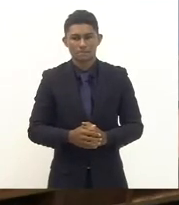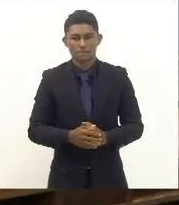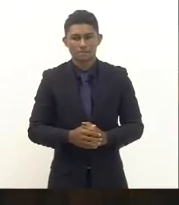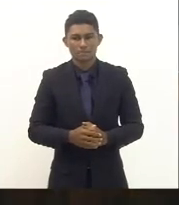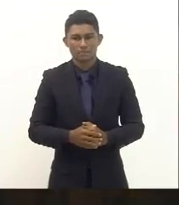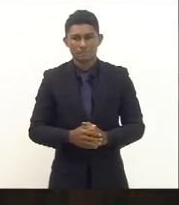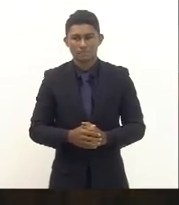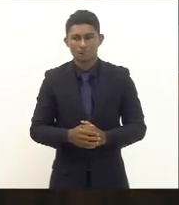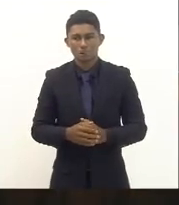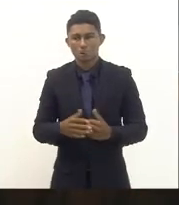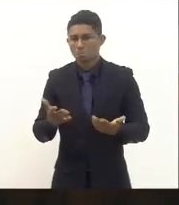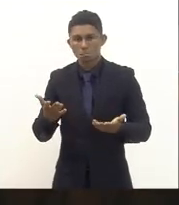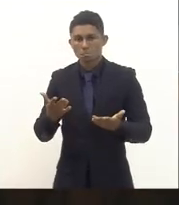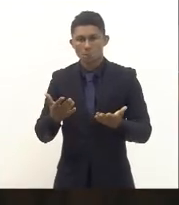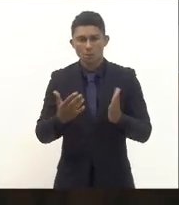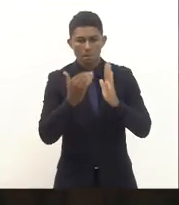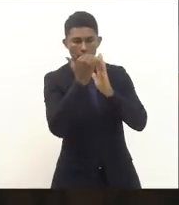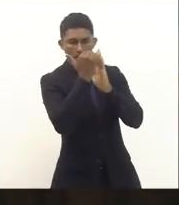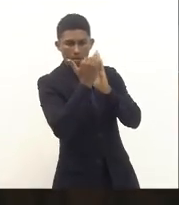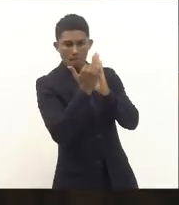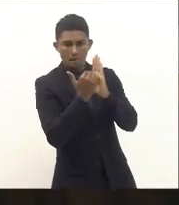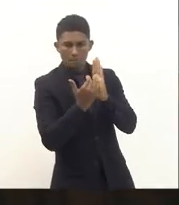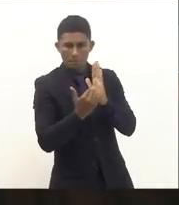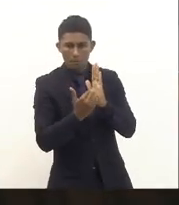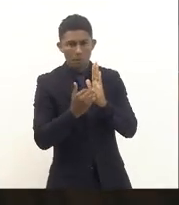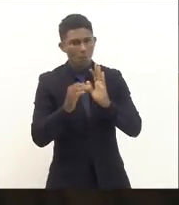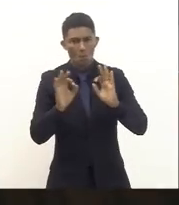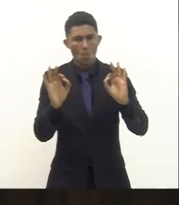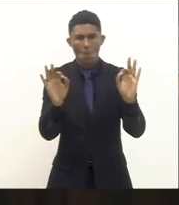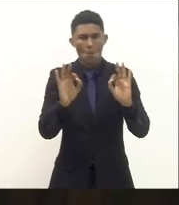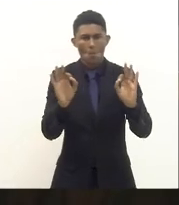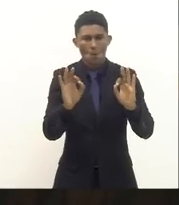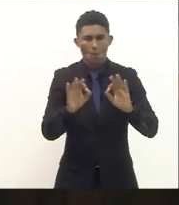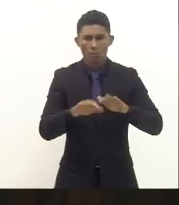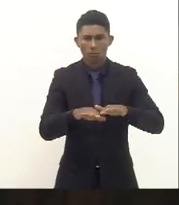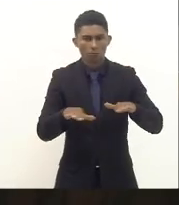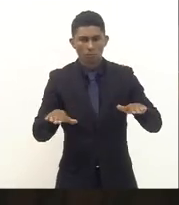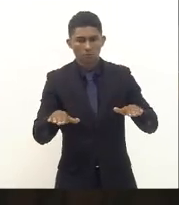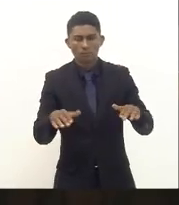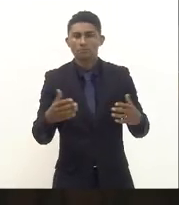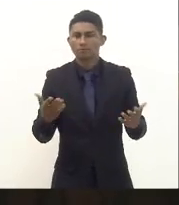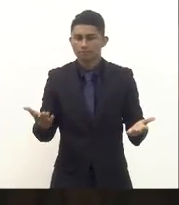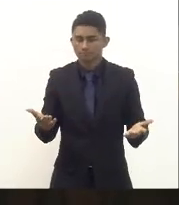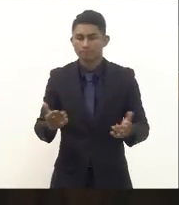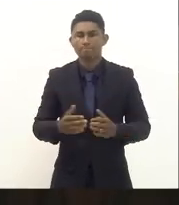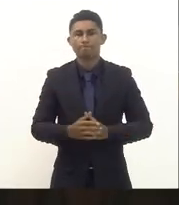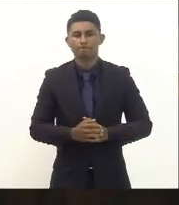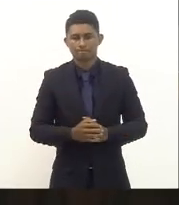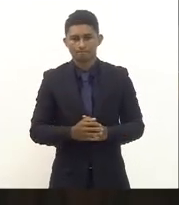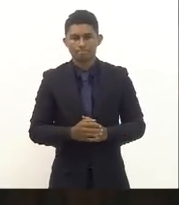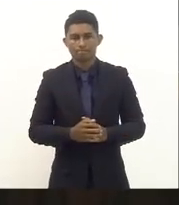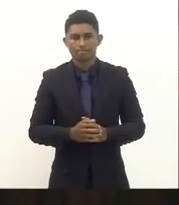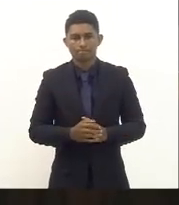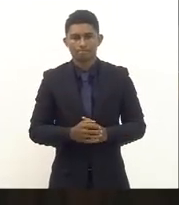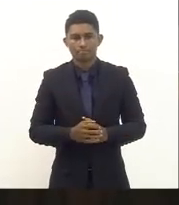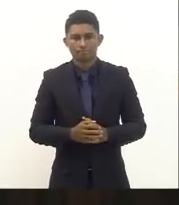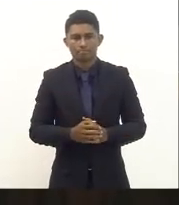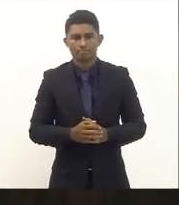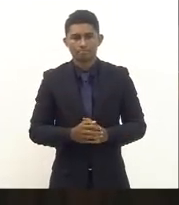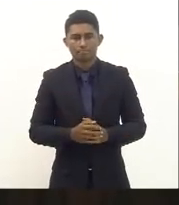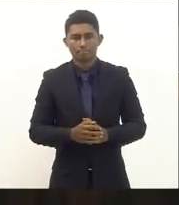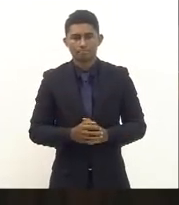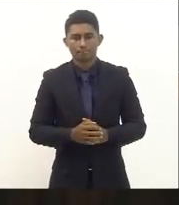e nada mais havendo a tratar a a a presente seção de expediente final a